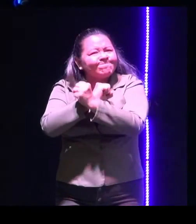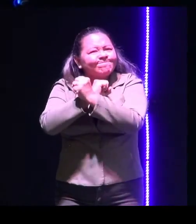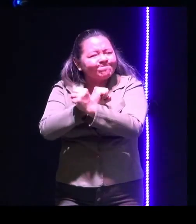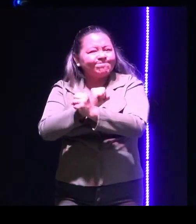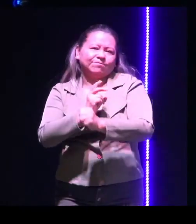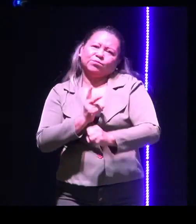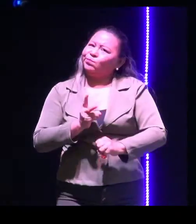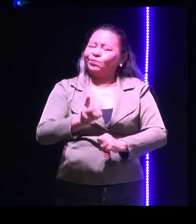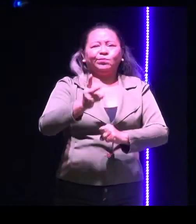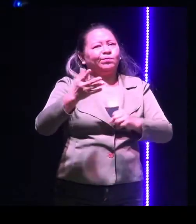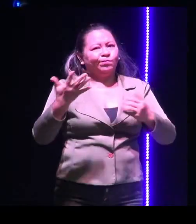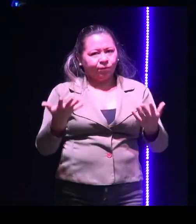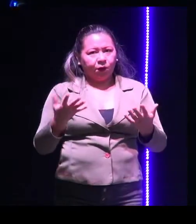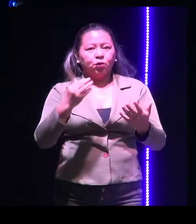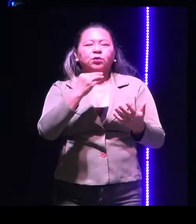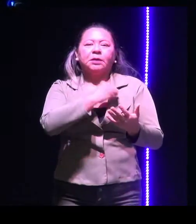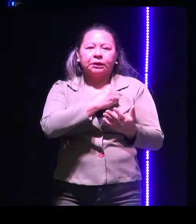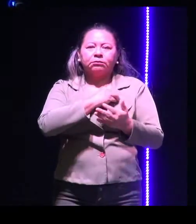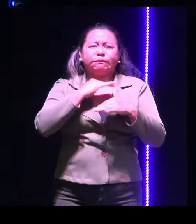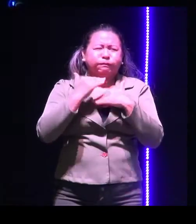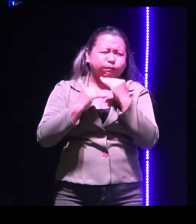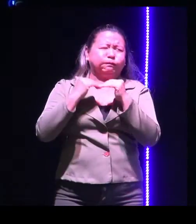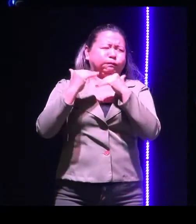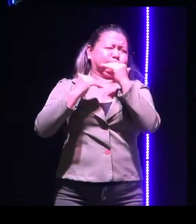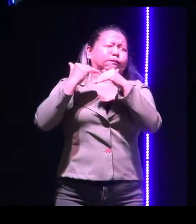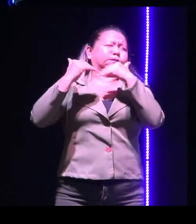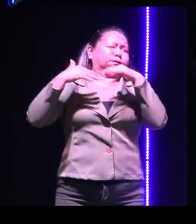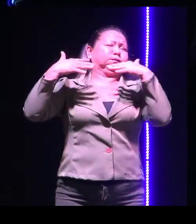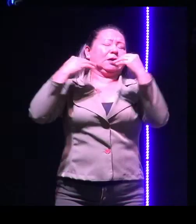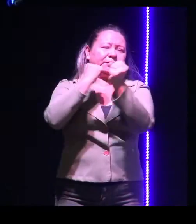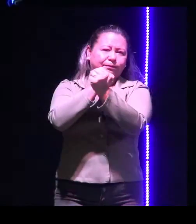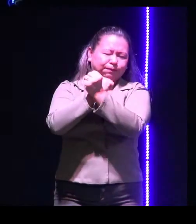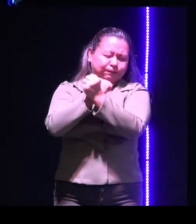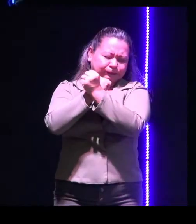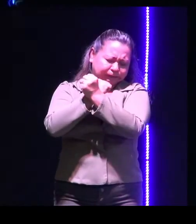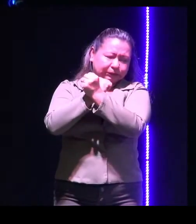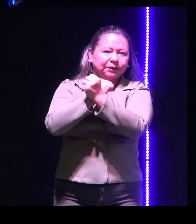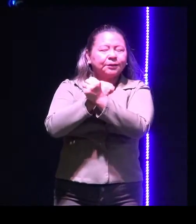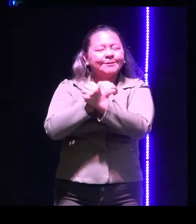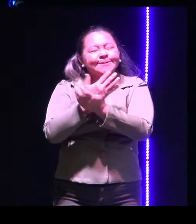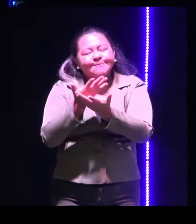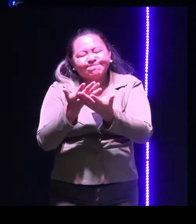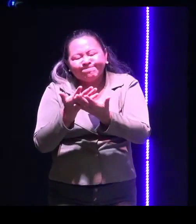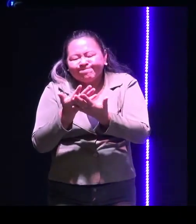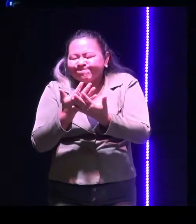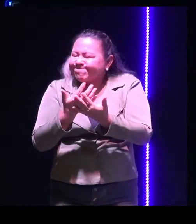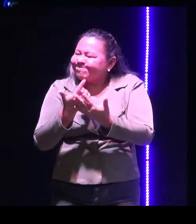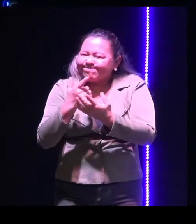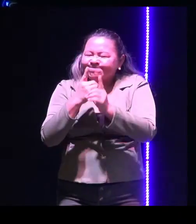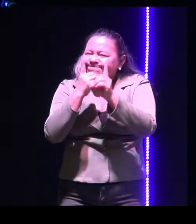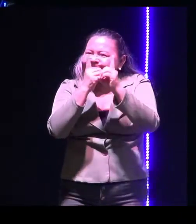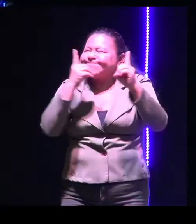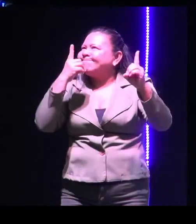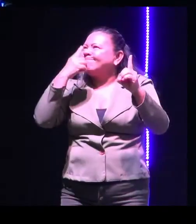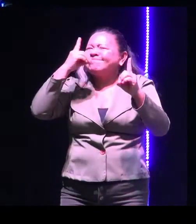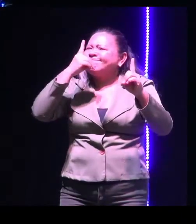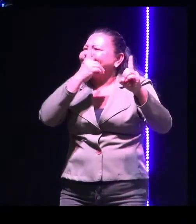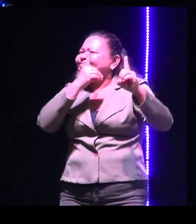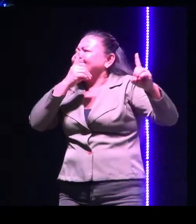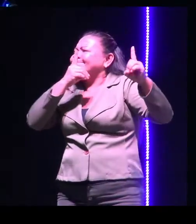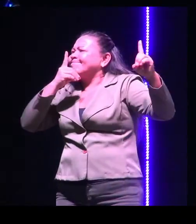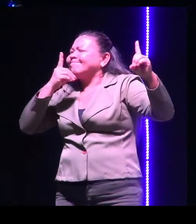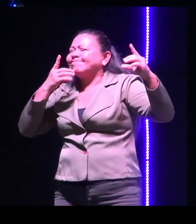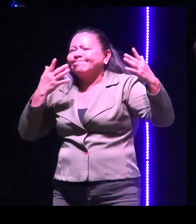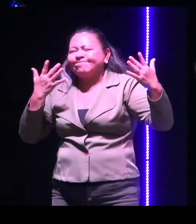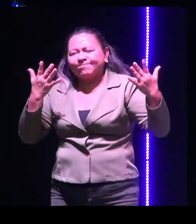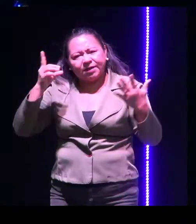machucado esses pecados irão me afetar a minha vida, e menos frutífero eu serei, e menos sucesso